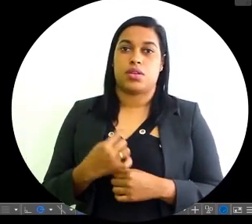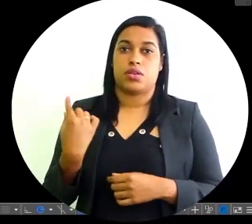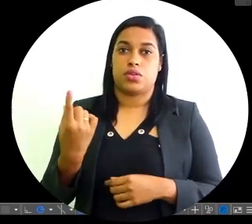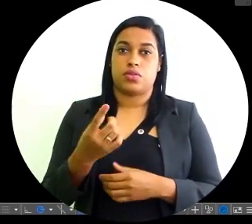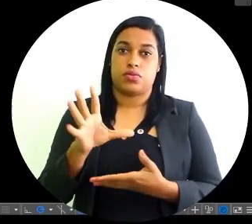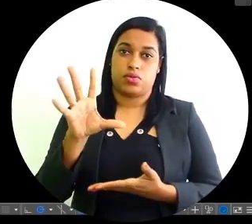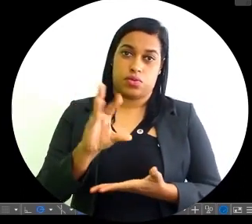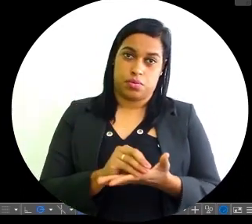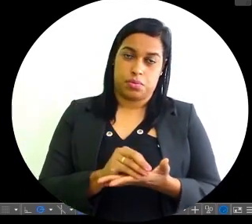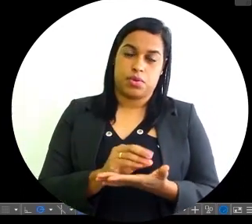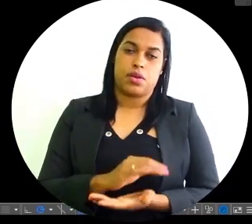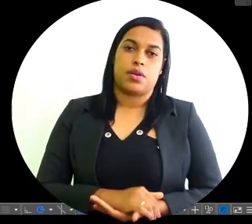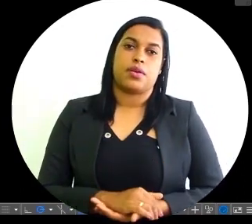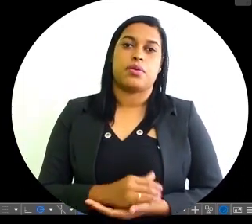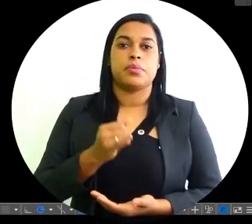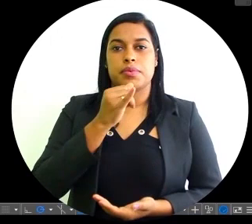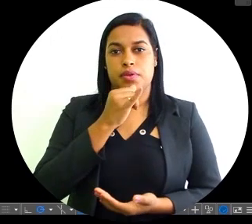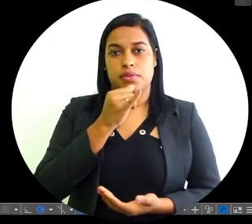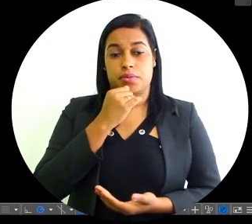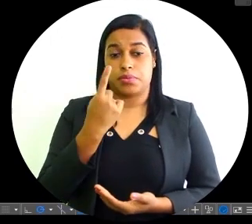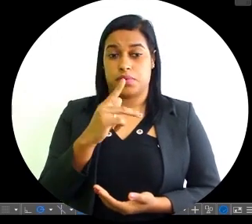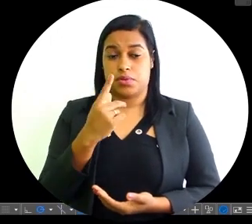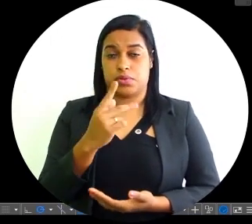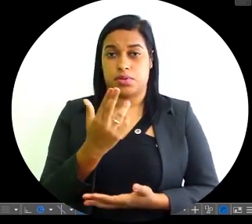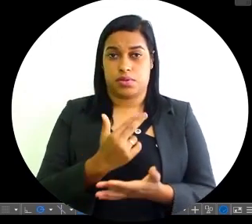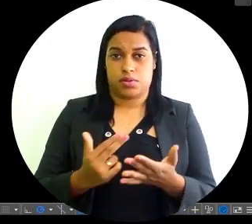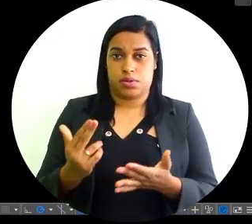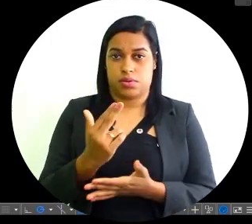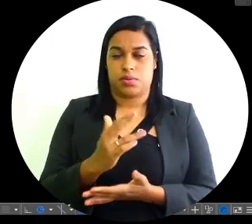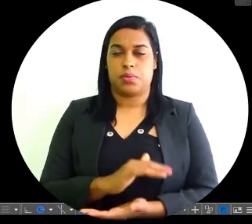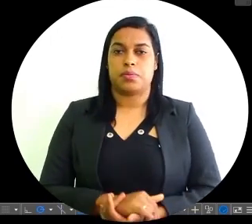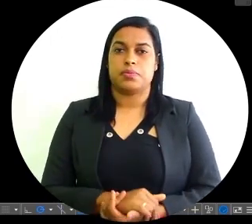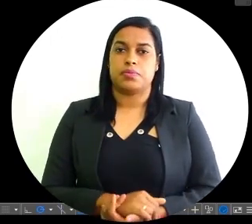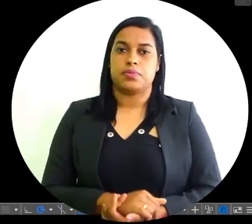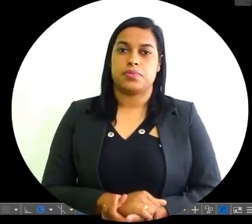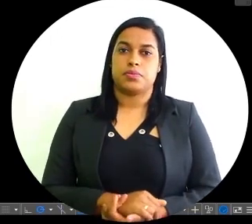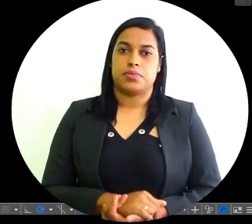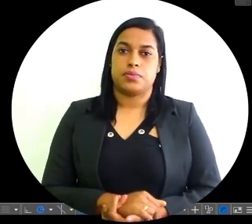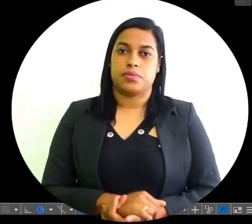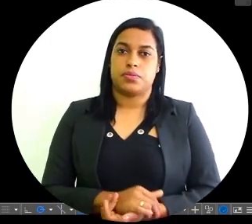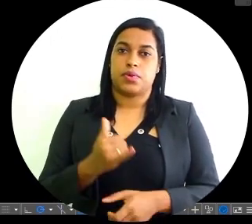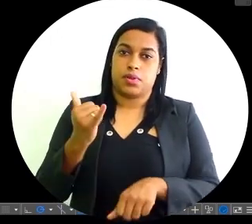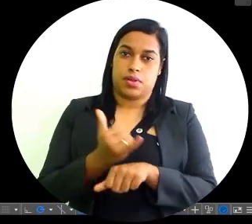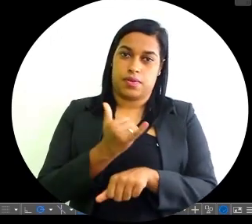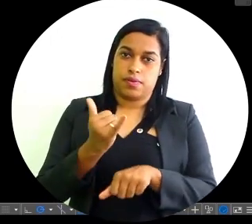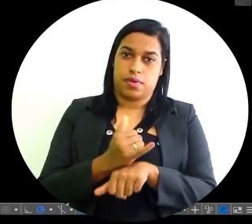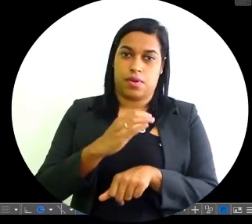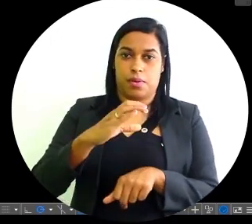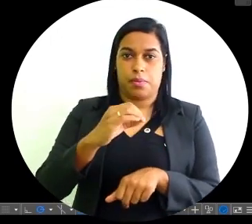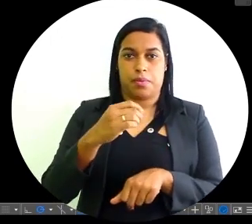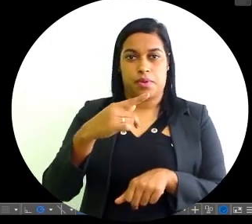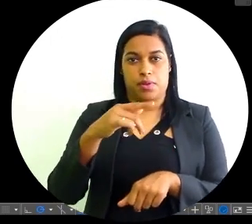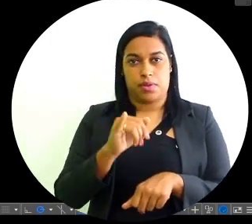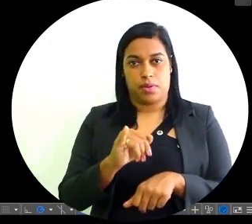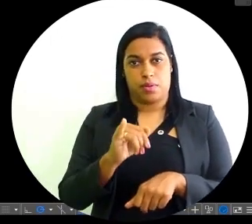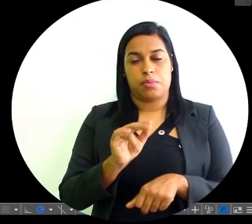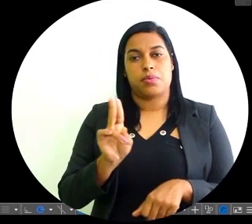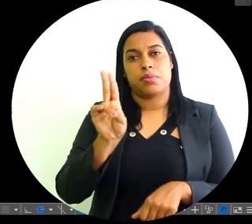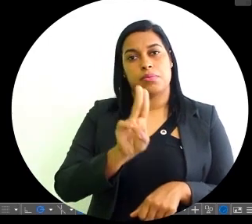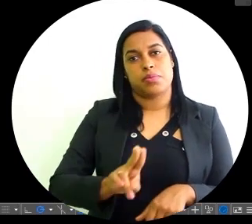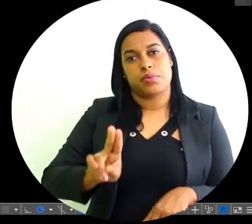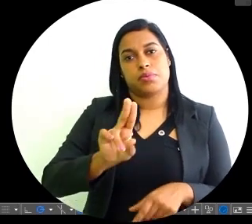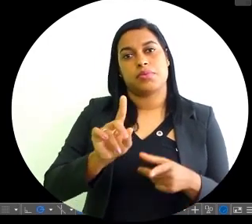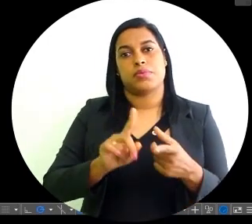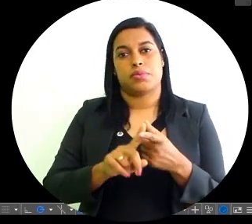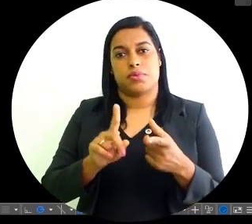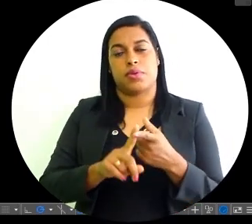copiar, como um exemplo, essa figura. Eu clico na ferramenta Copy. Posso utilizar também o